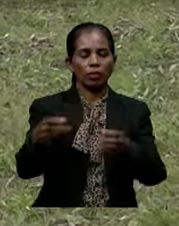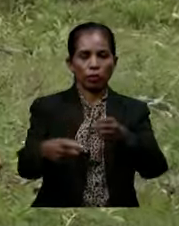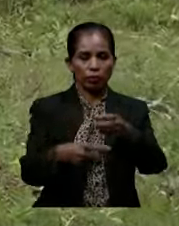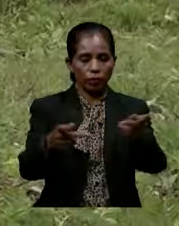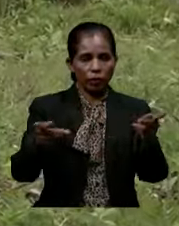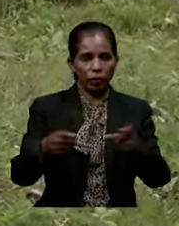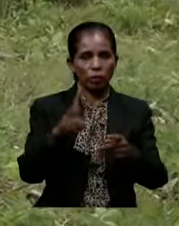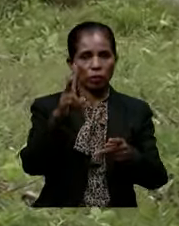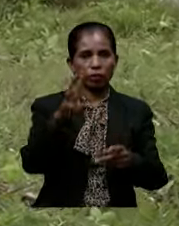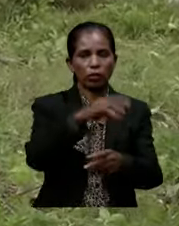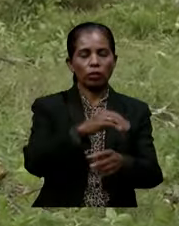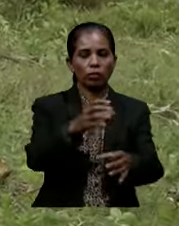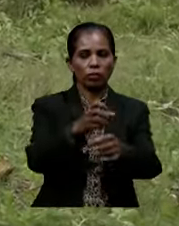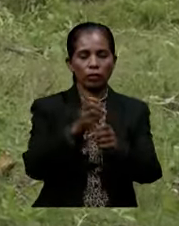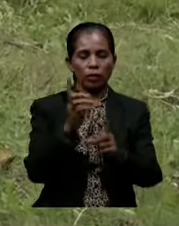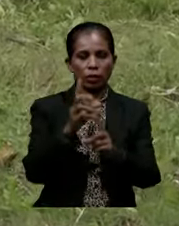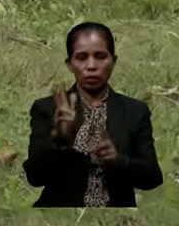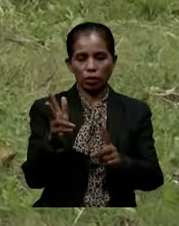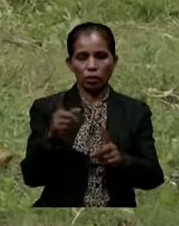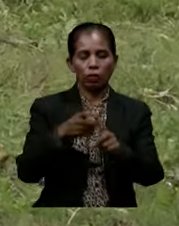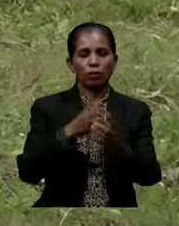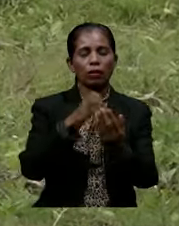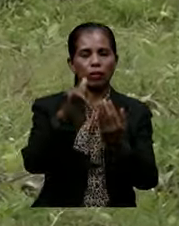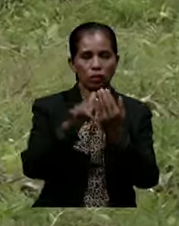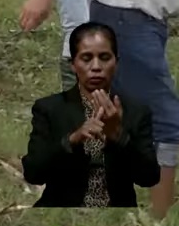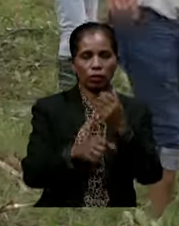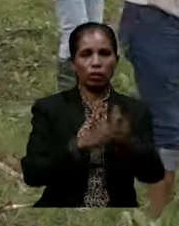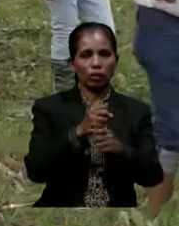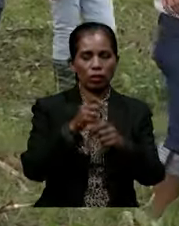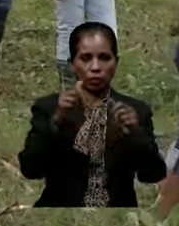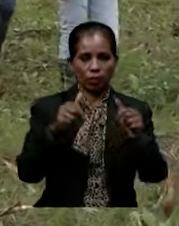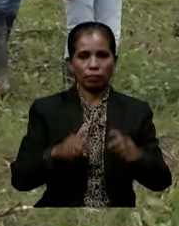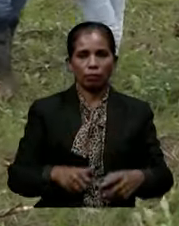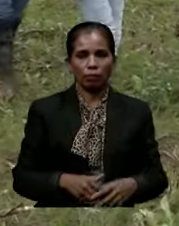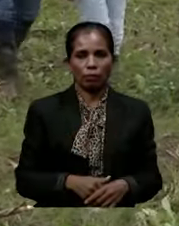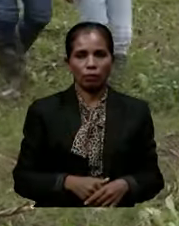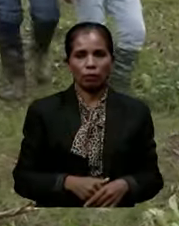osu se colheita e loron tornulu fulan julho tinang ne Luciano Amaral, David Gonçalves, GMN.